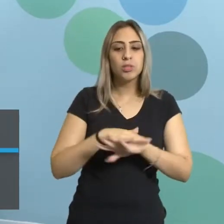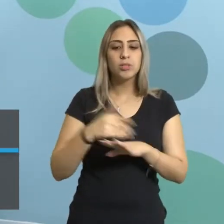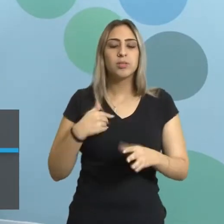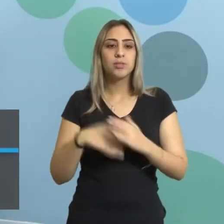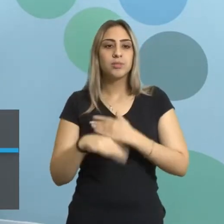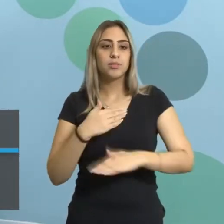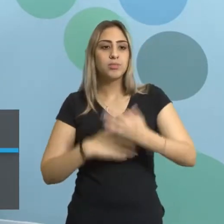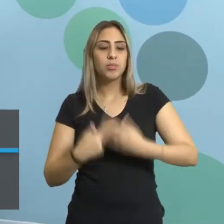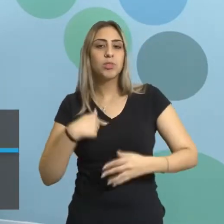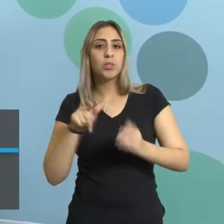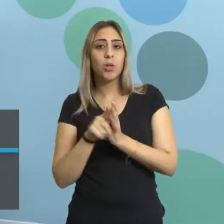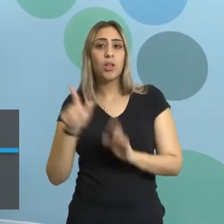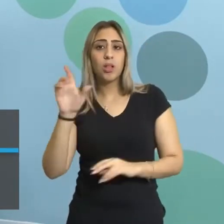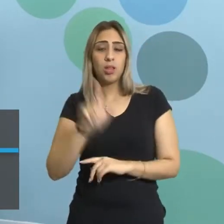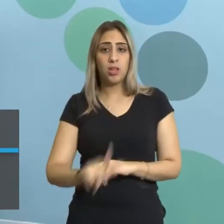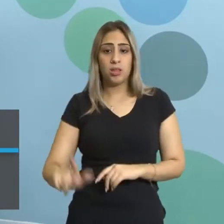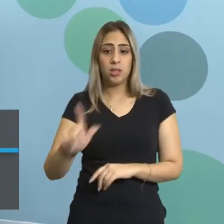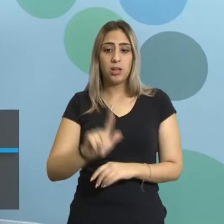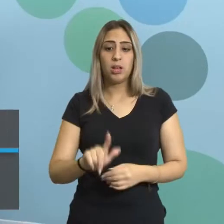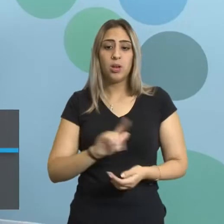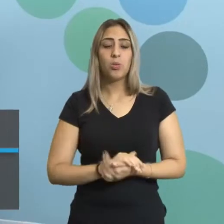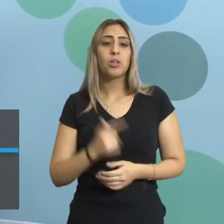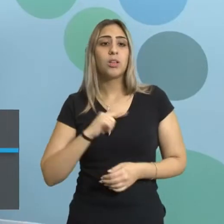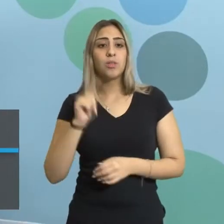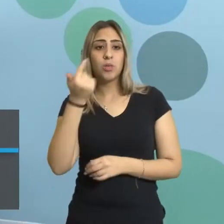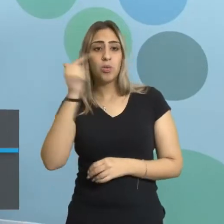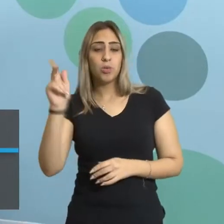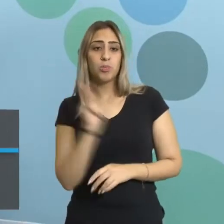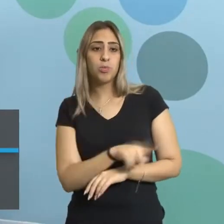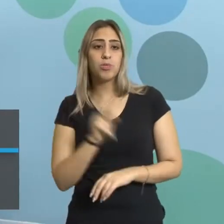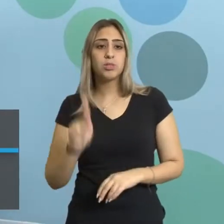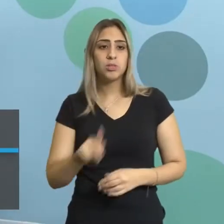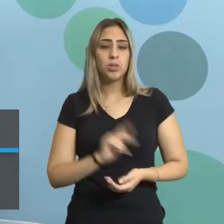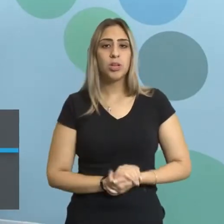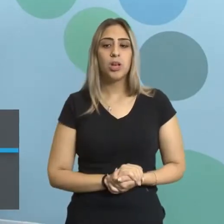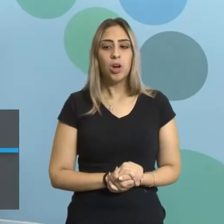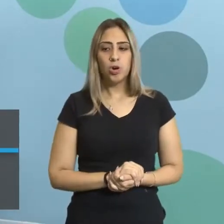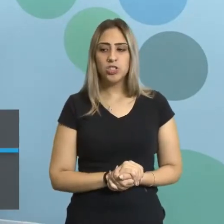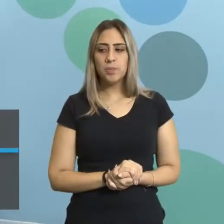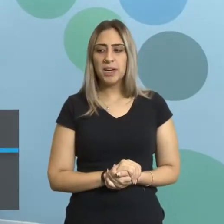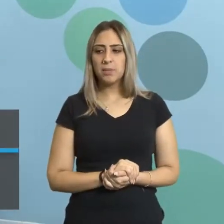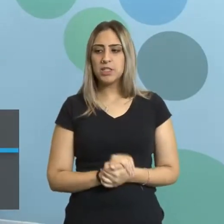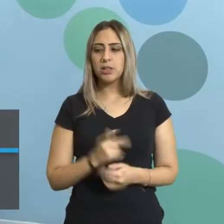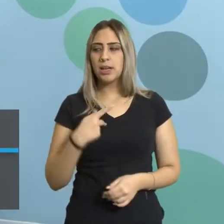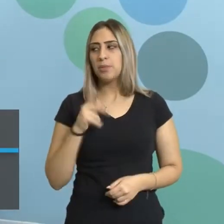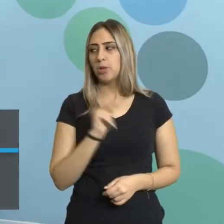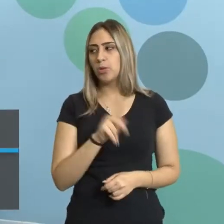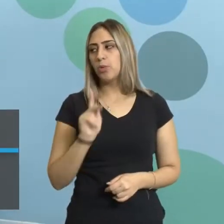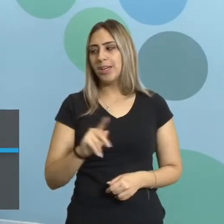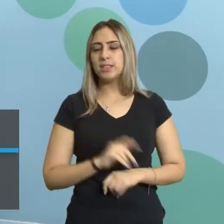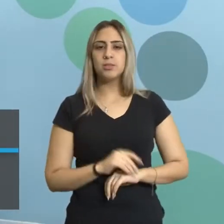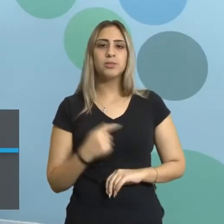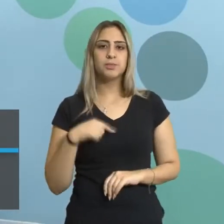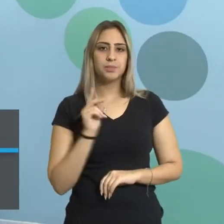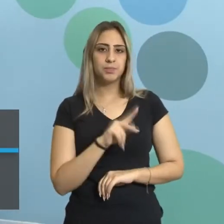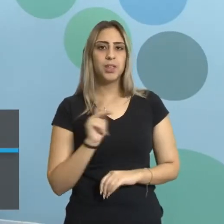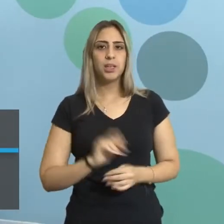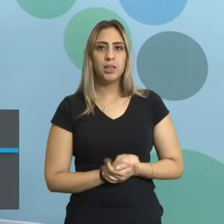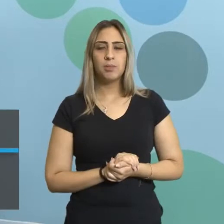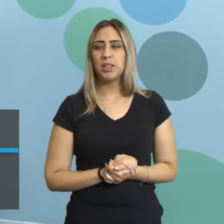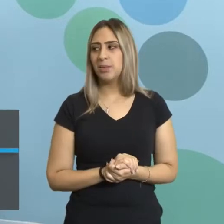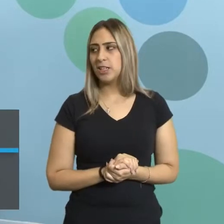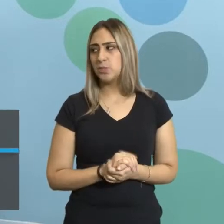através da literatura teve uma professora que eu não vou achar que aqui a expressão artística sobre os acontecimentos sociais